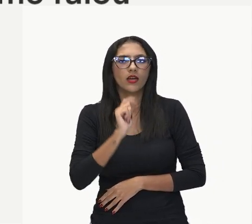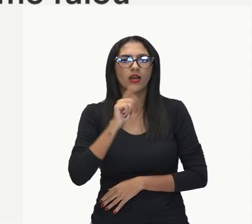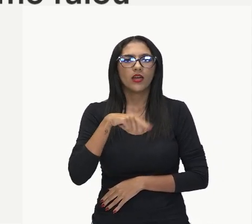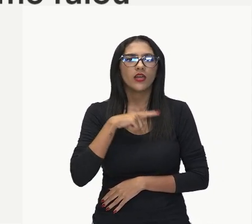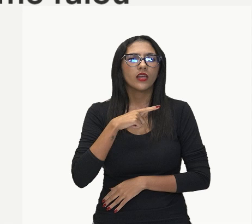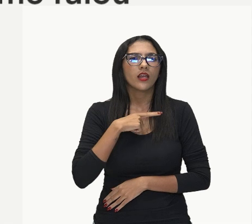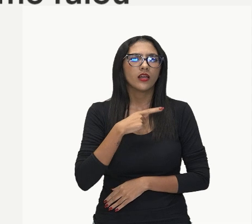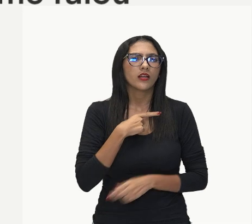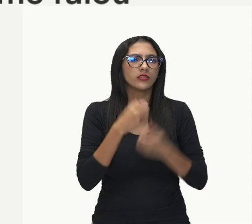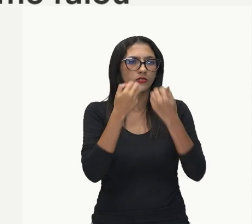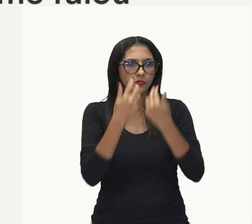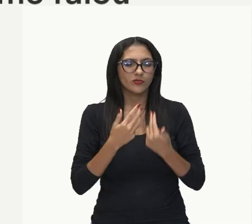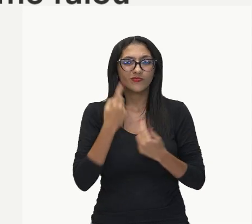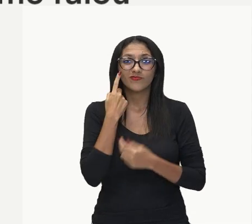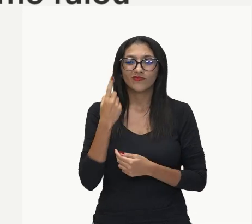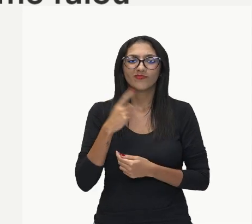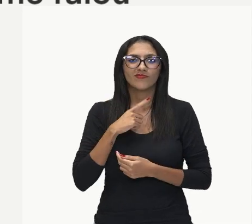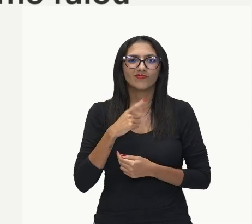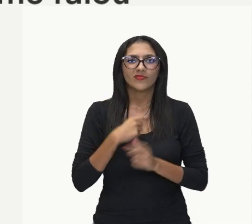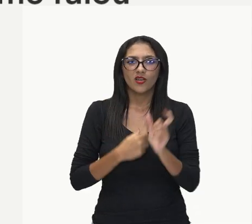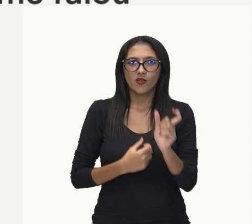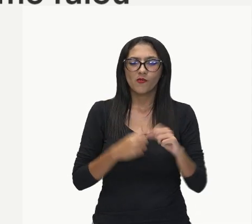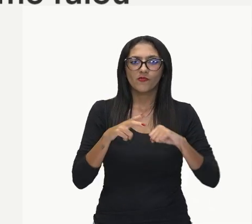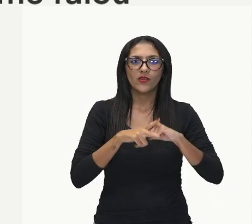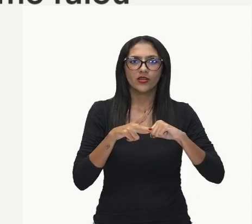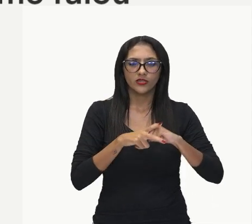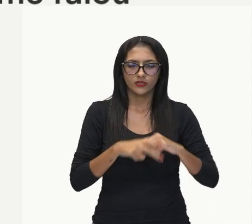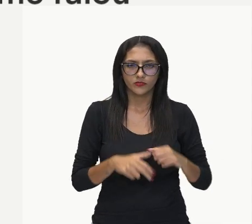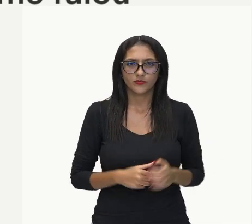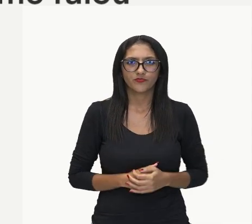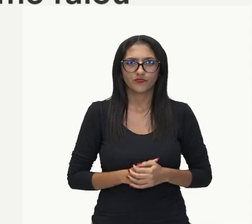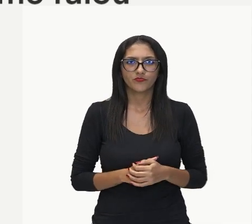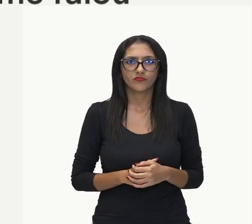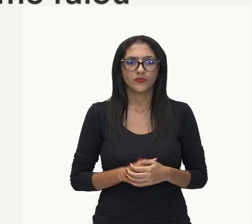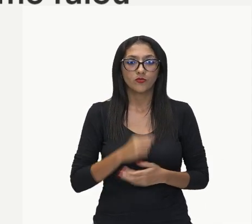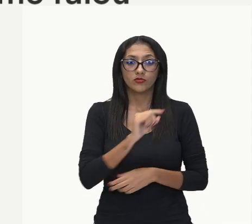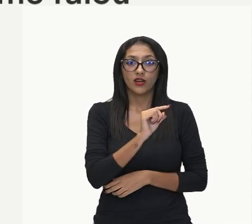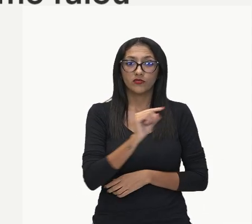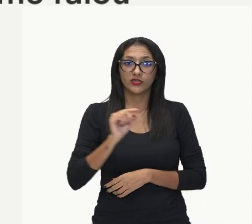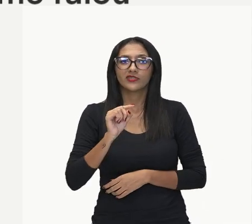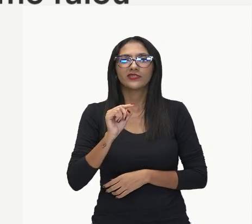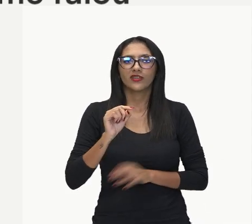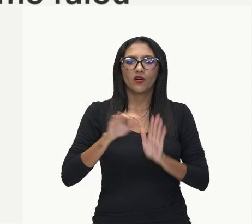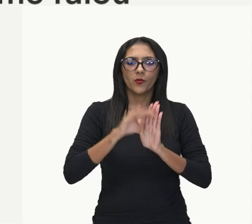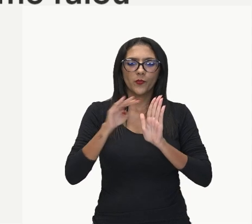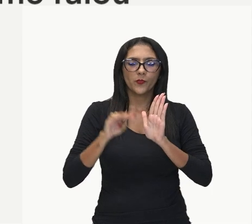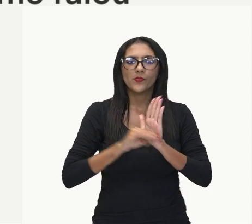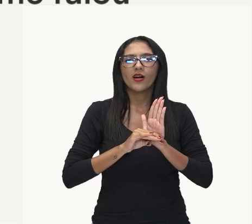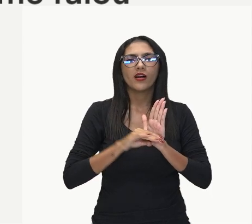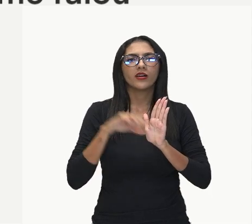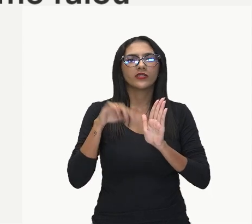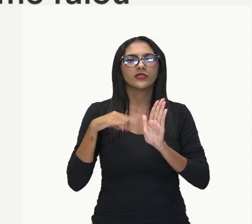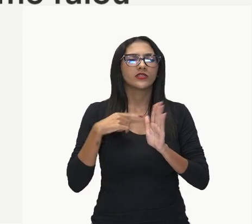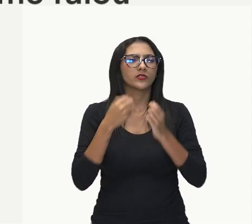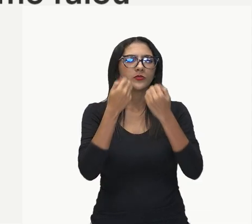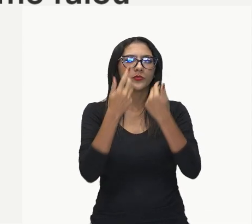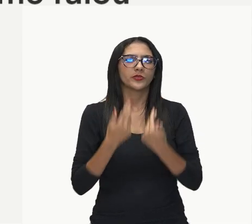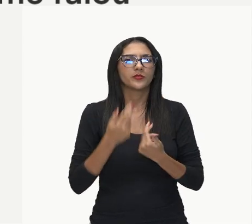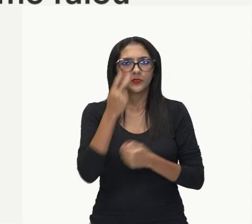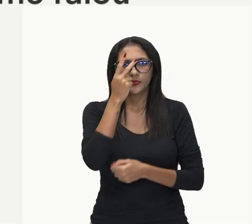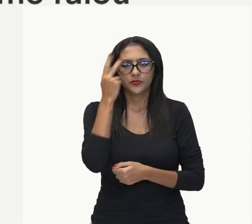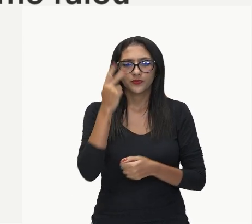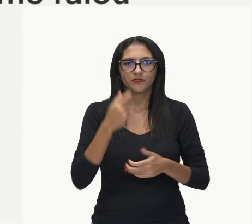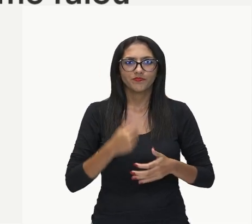para eles, olha o verbo dicente, ok? Travessão iniciando no outro parágrafo e a fala do personagem. Já